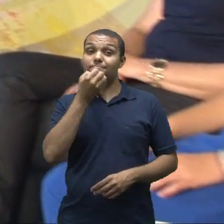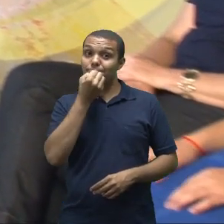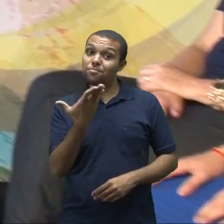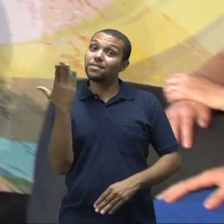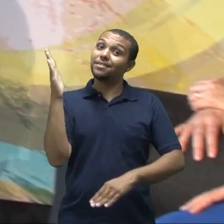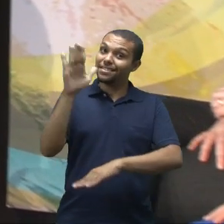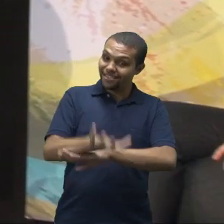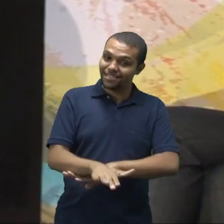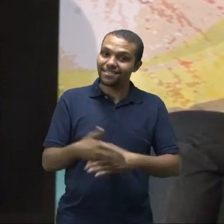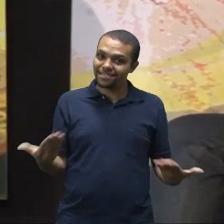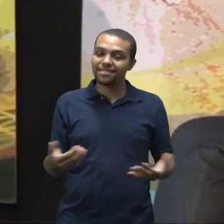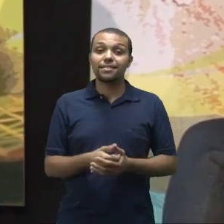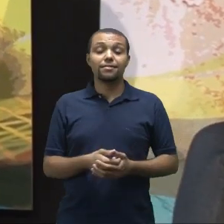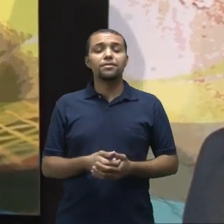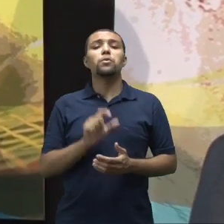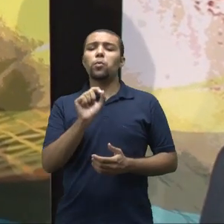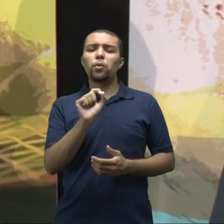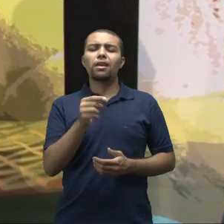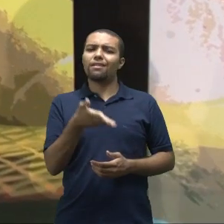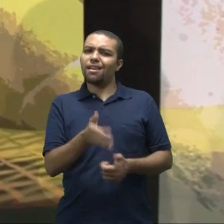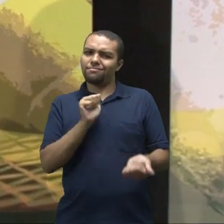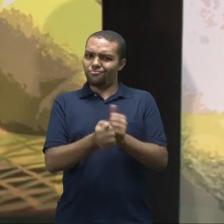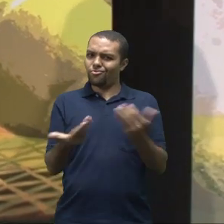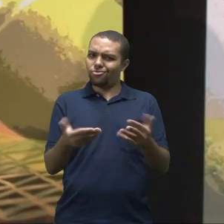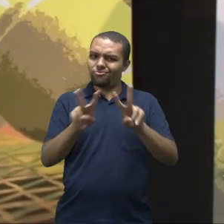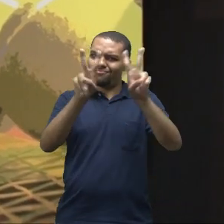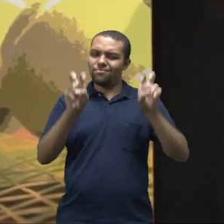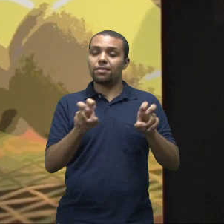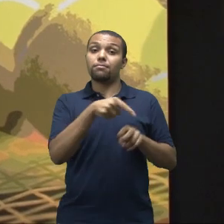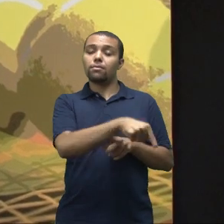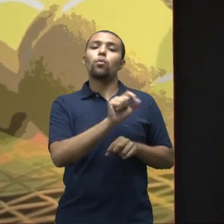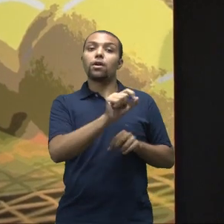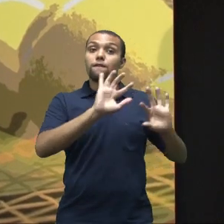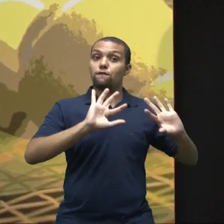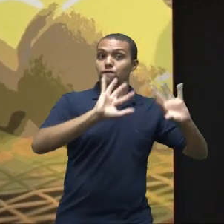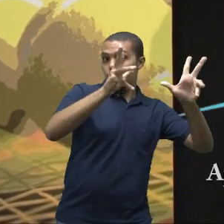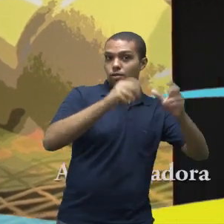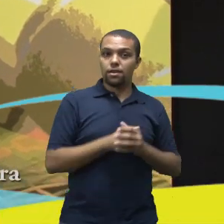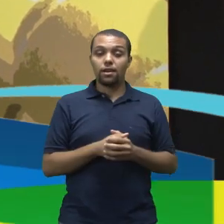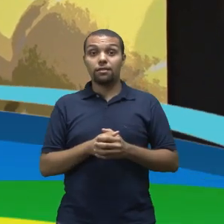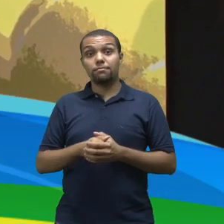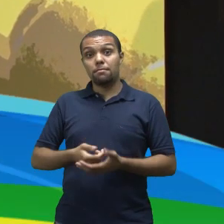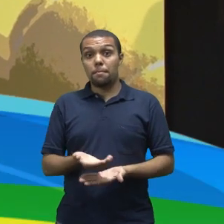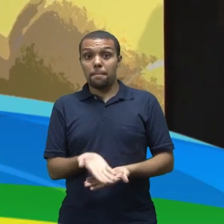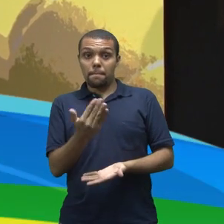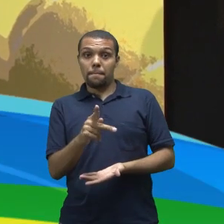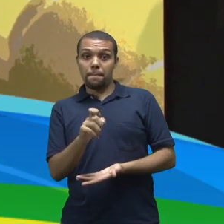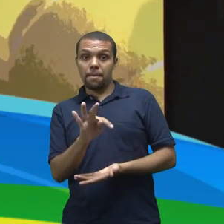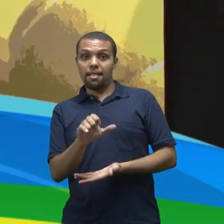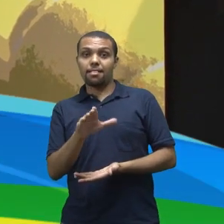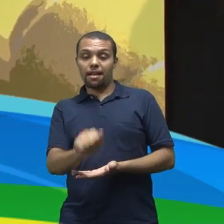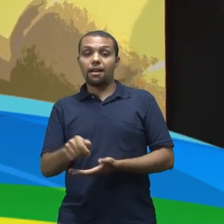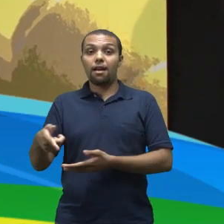Olá, muito boa tarde. Uma mistura de tênis, vôlei e peteca. Simplificando,